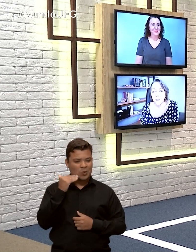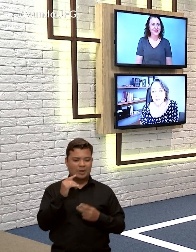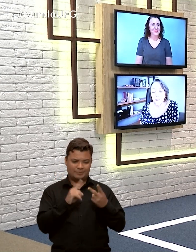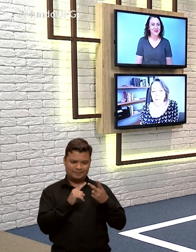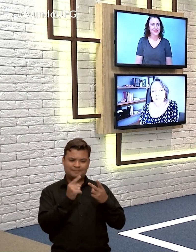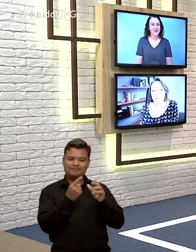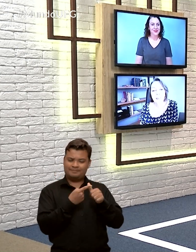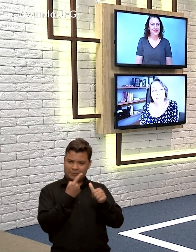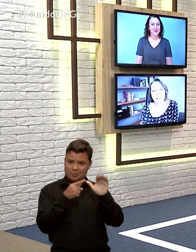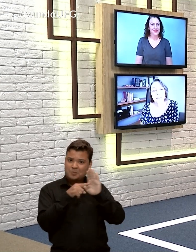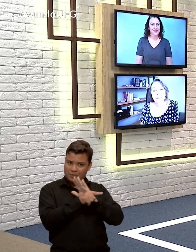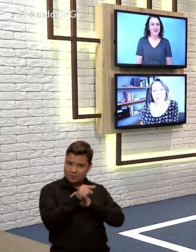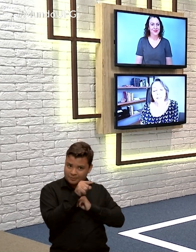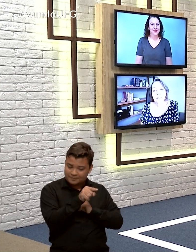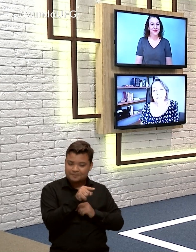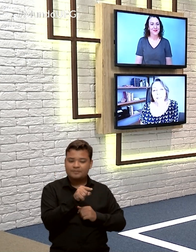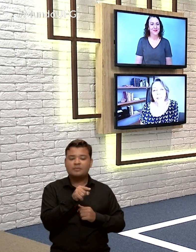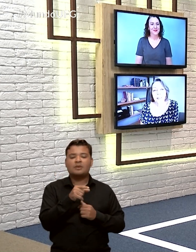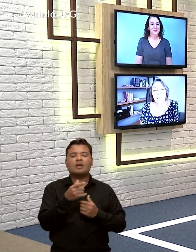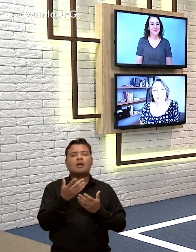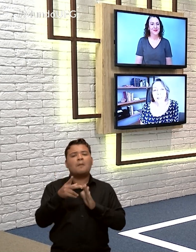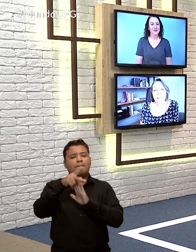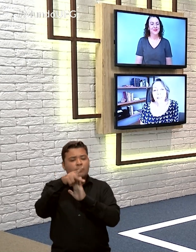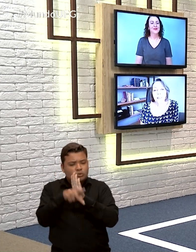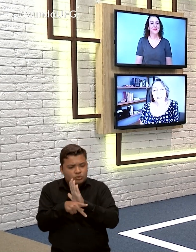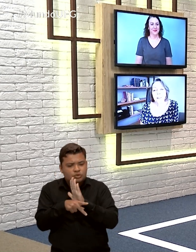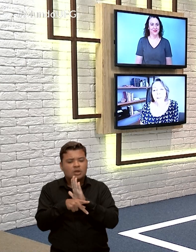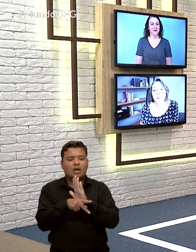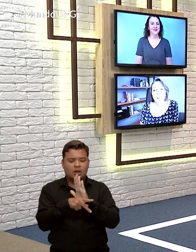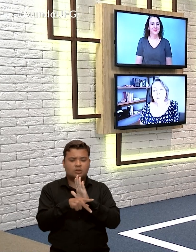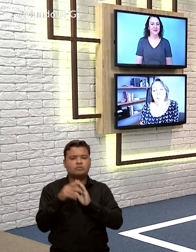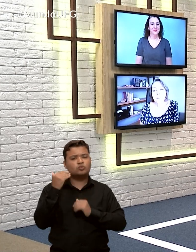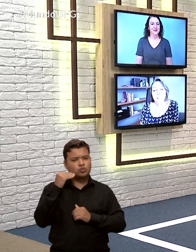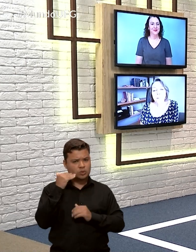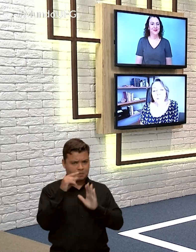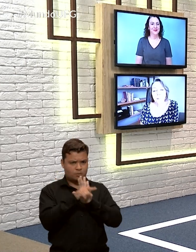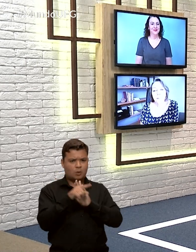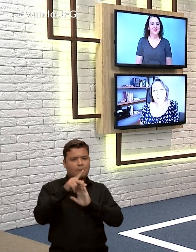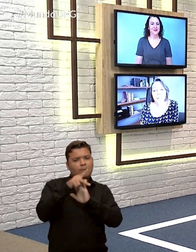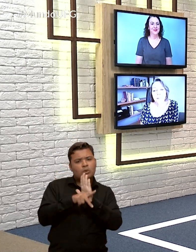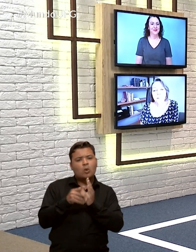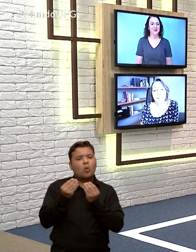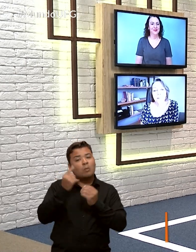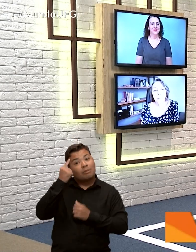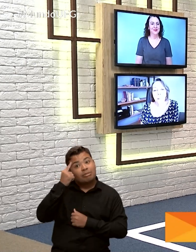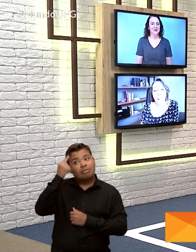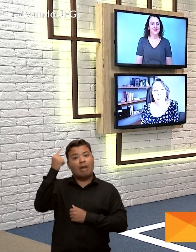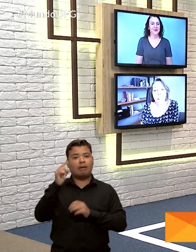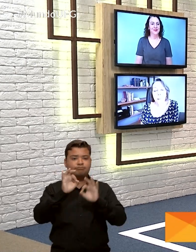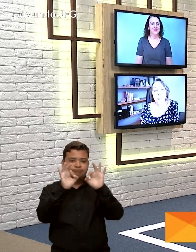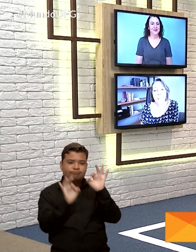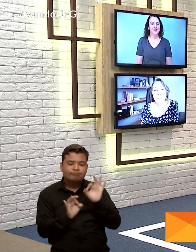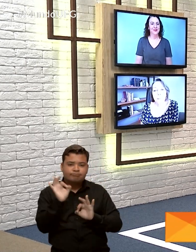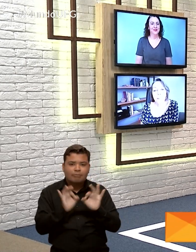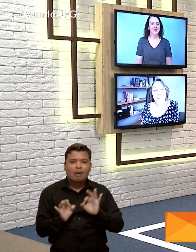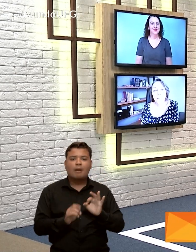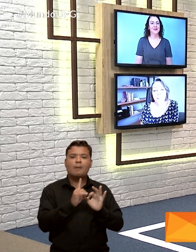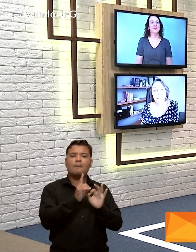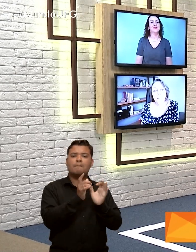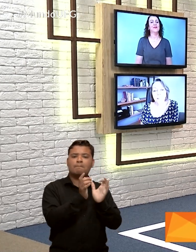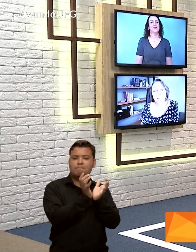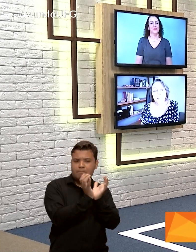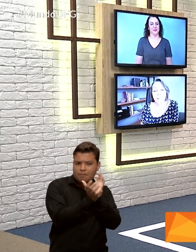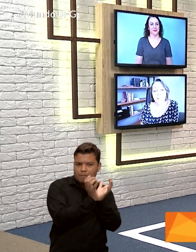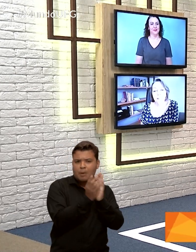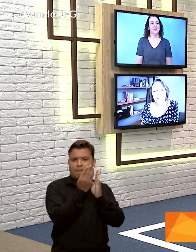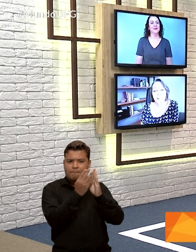comece falando para a gente sobre esse projeto. Como que ele foi idealizado nessa biblioteca e esse